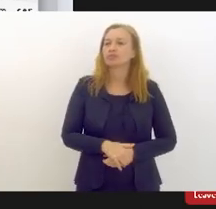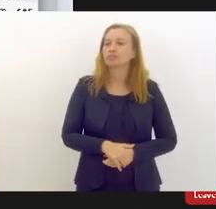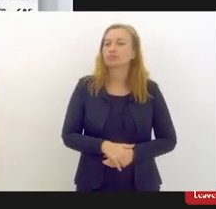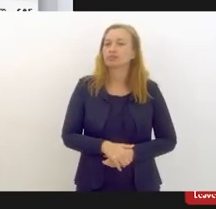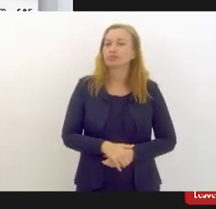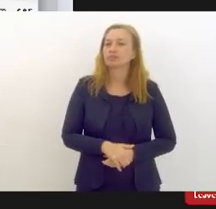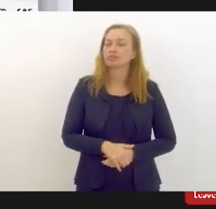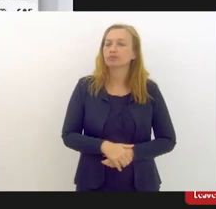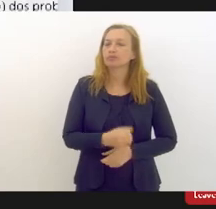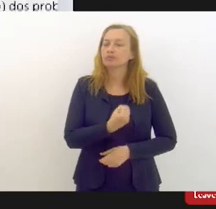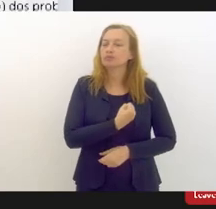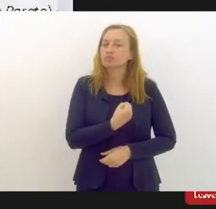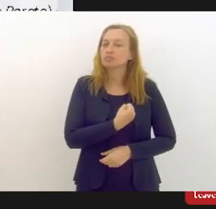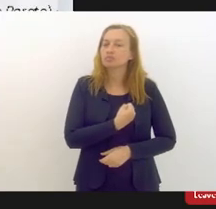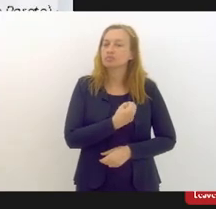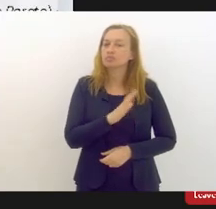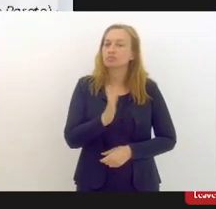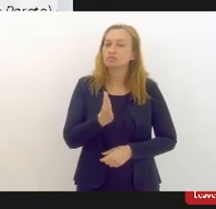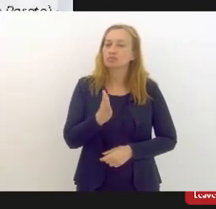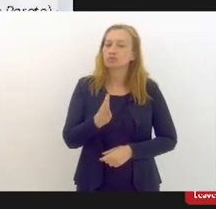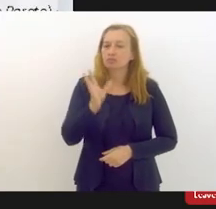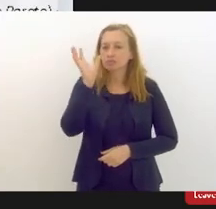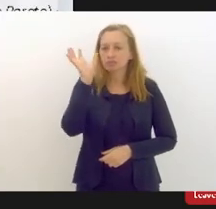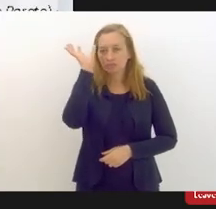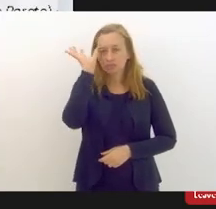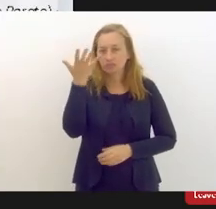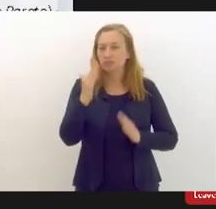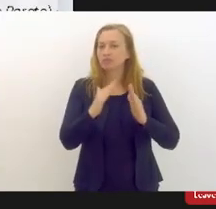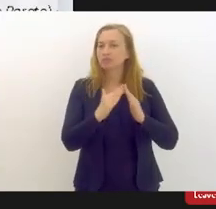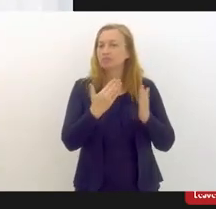o nosso número de atendimento bom,